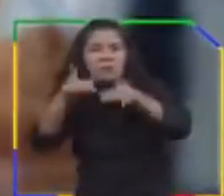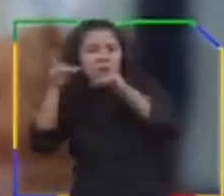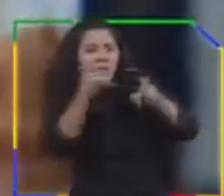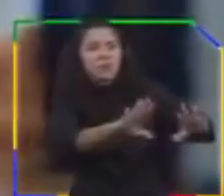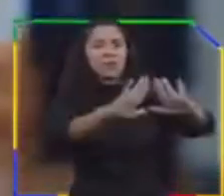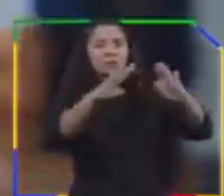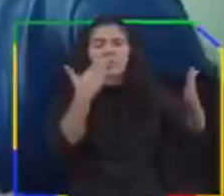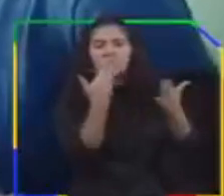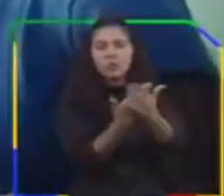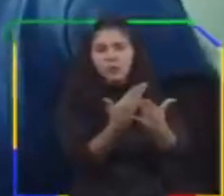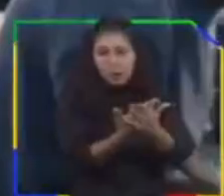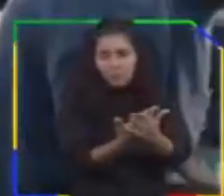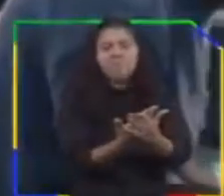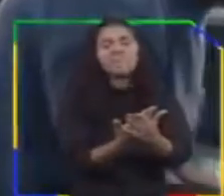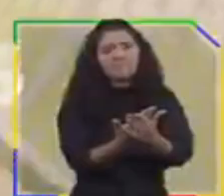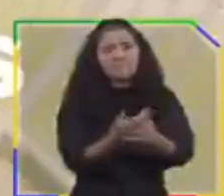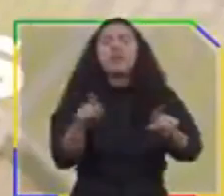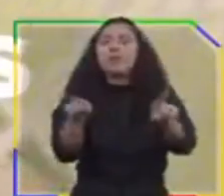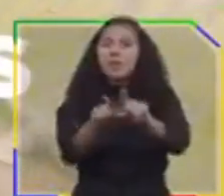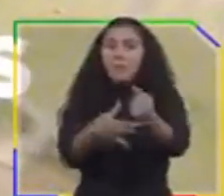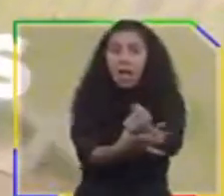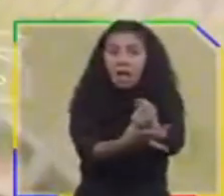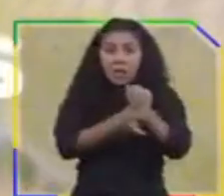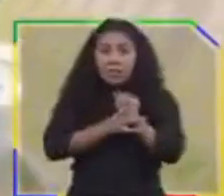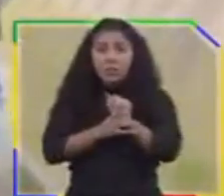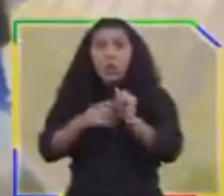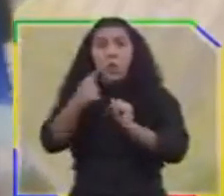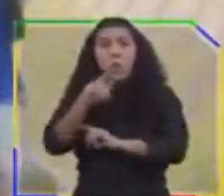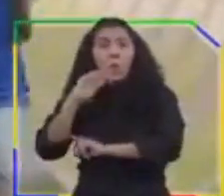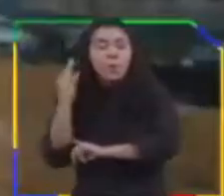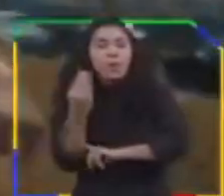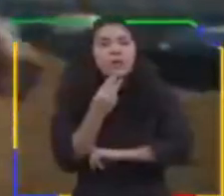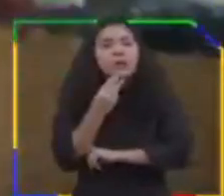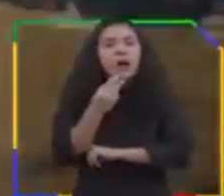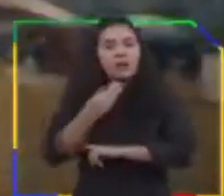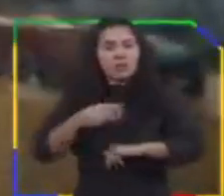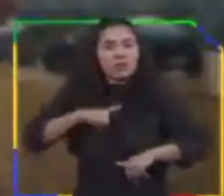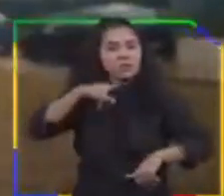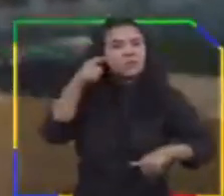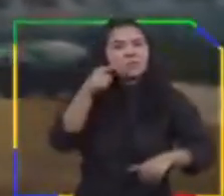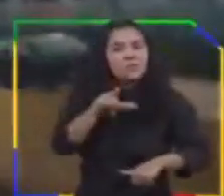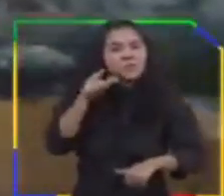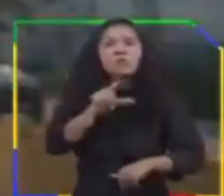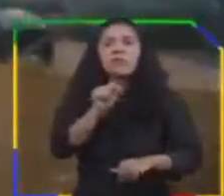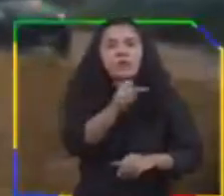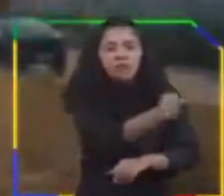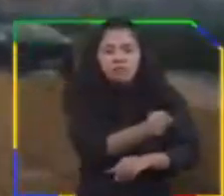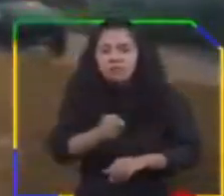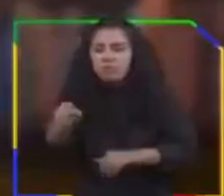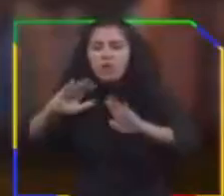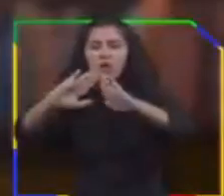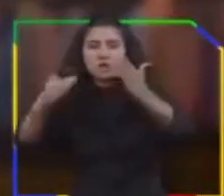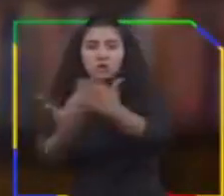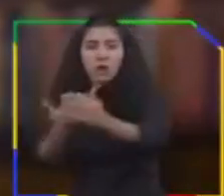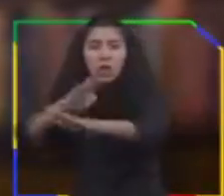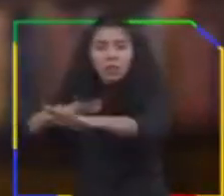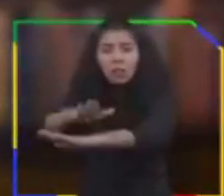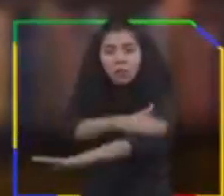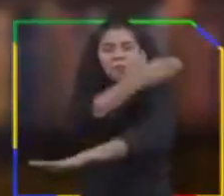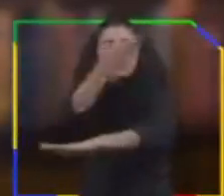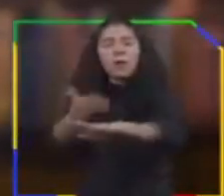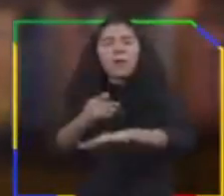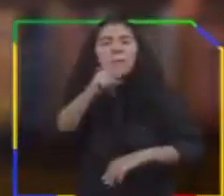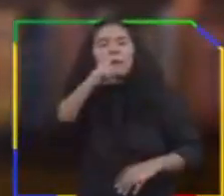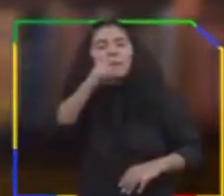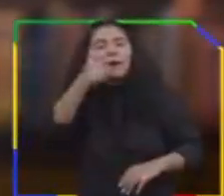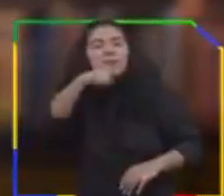a escola para trabalhar. Já garantimos 1 milhão de novas vagas no ensino em tempo integral, para dar aos pais